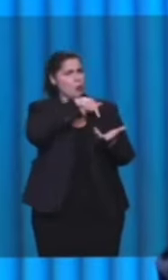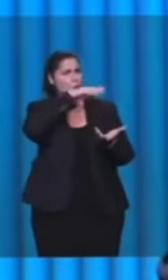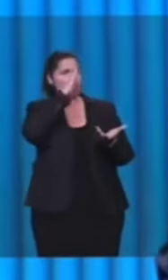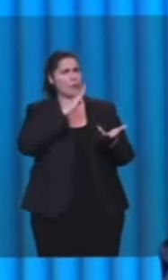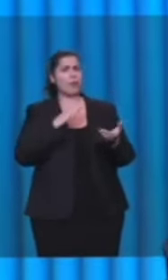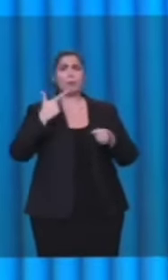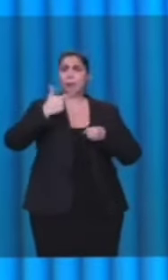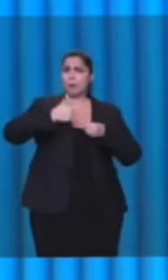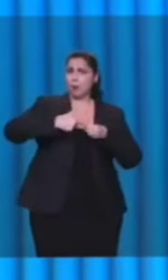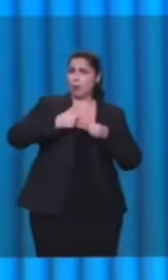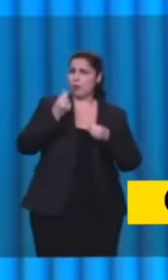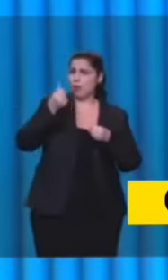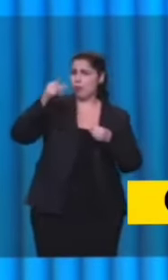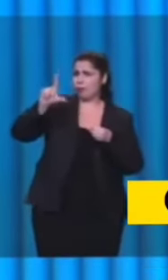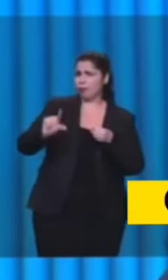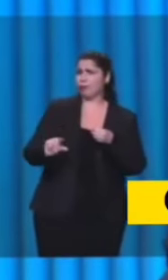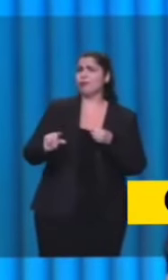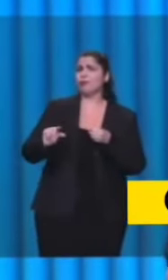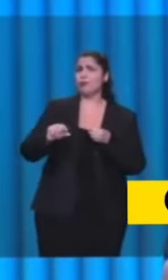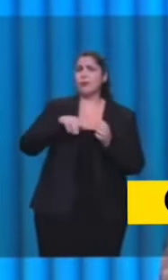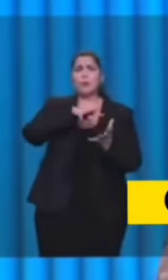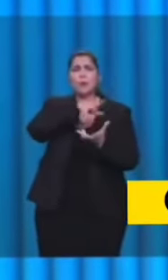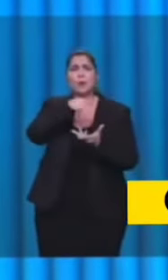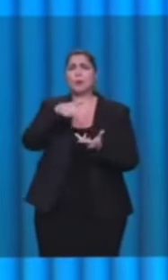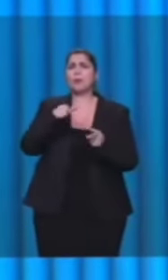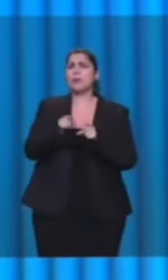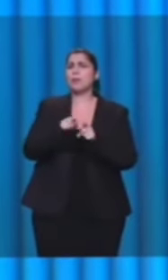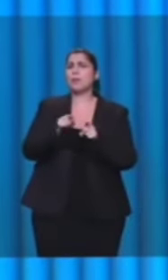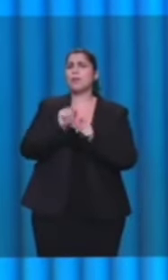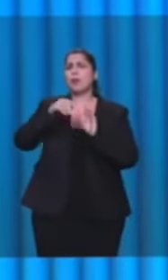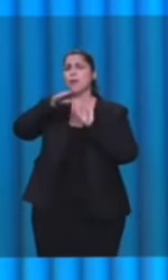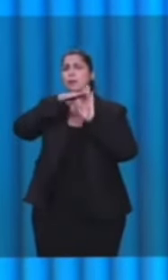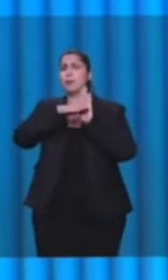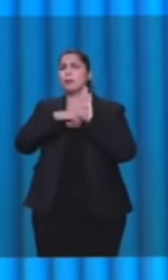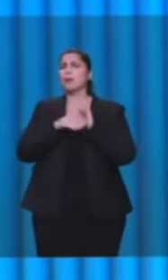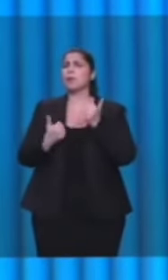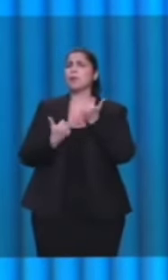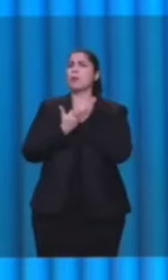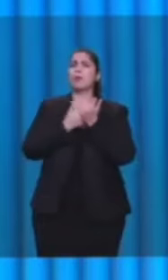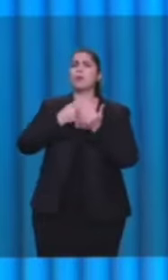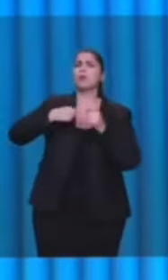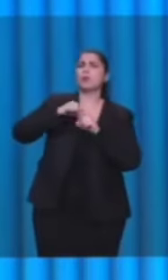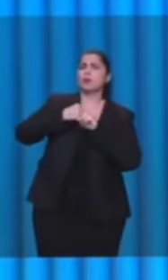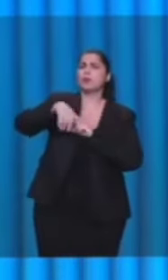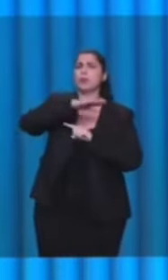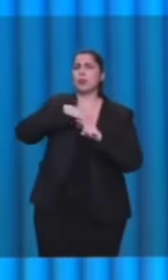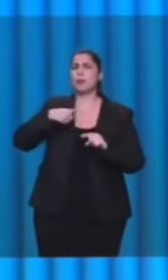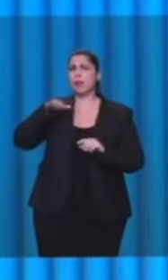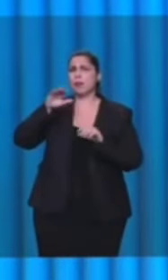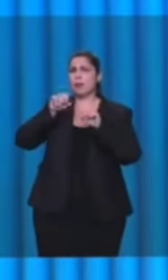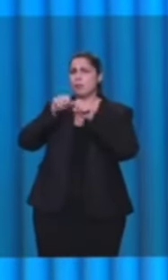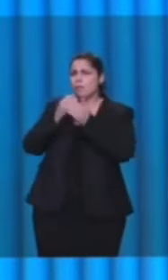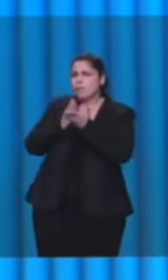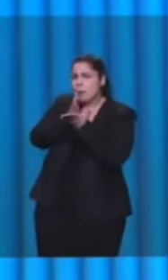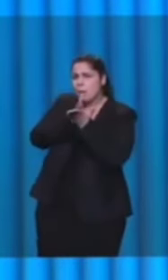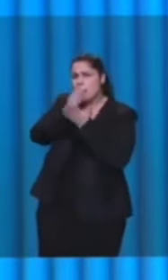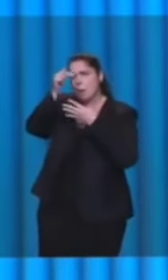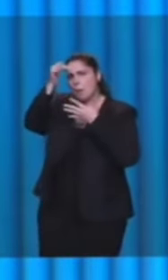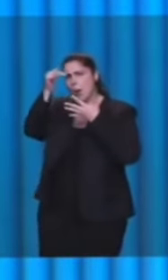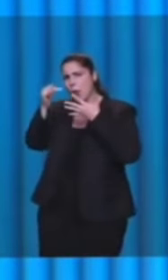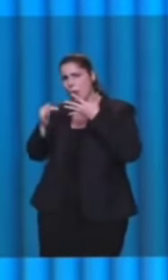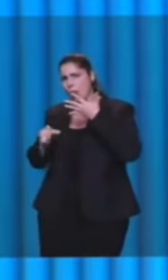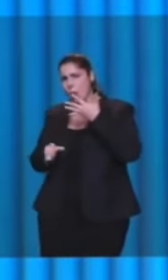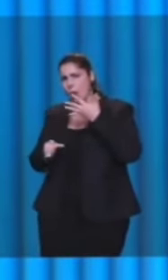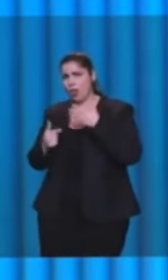mais baratas do mundo, que tem um dos programas sociais mais abrangentes do mundo. São 20 milhões